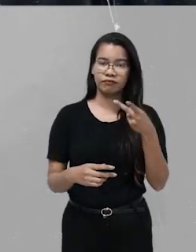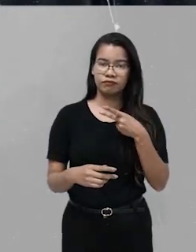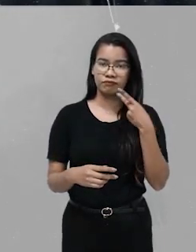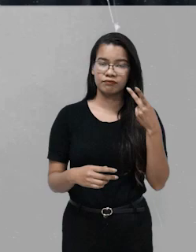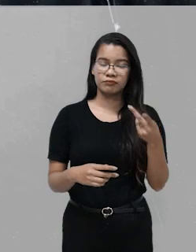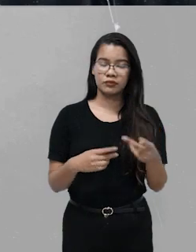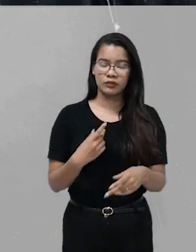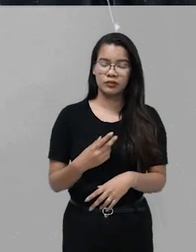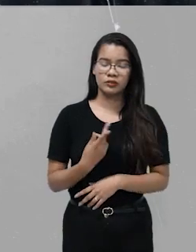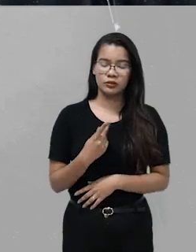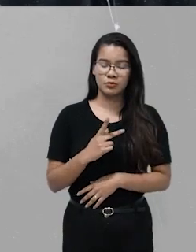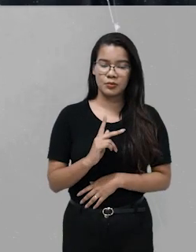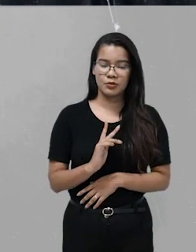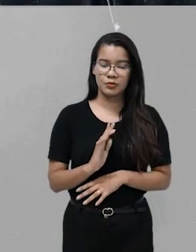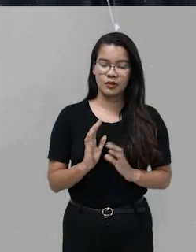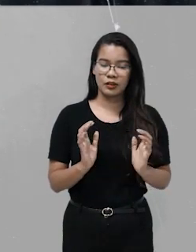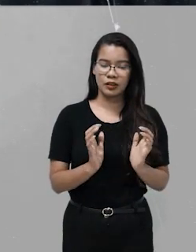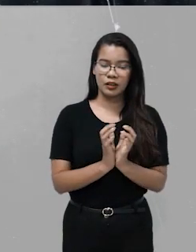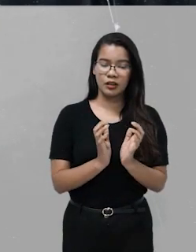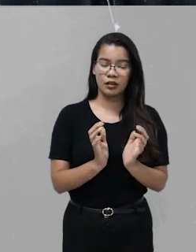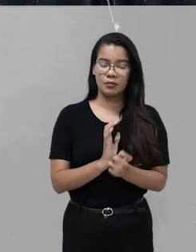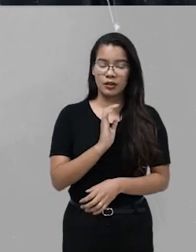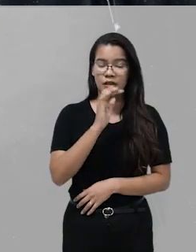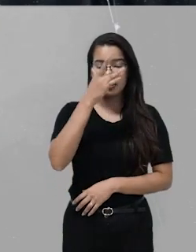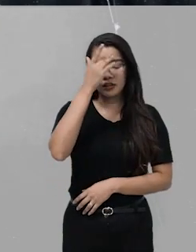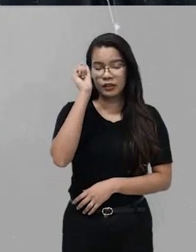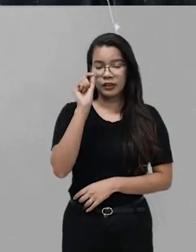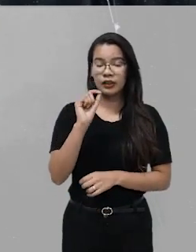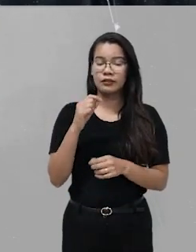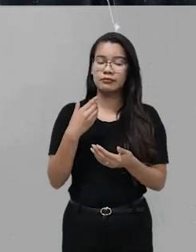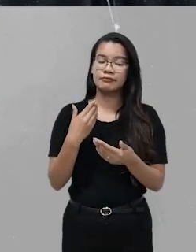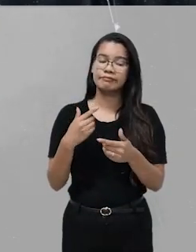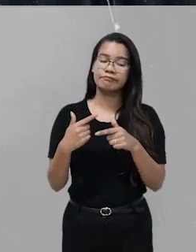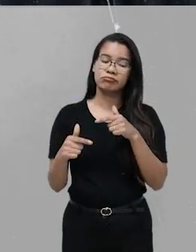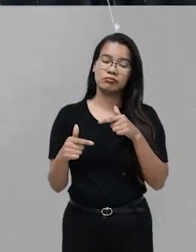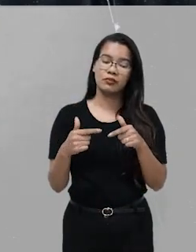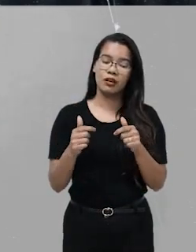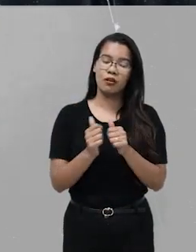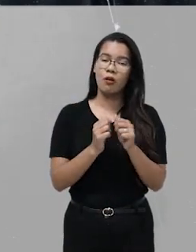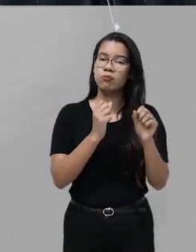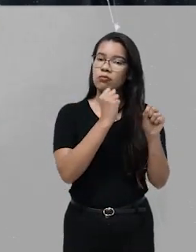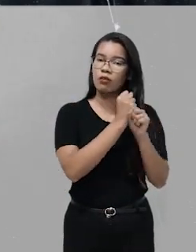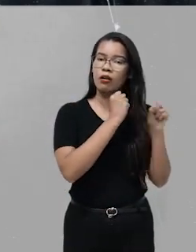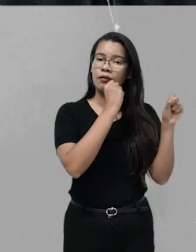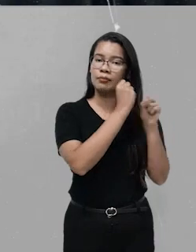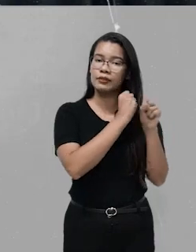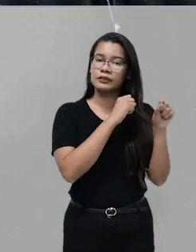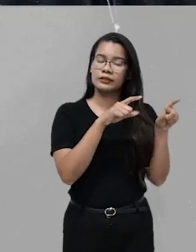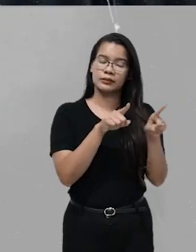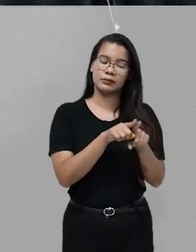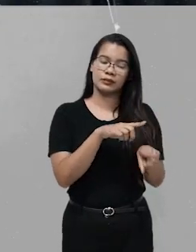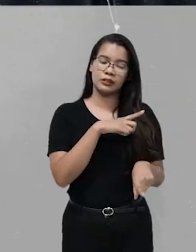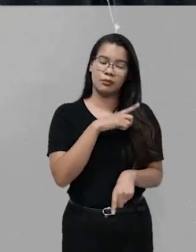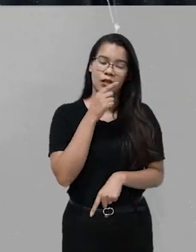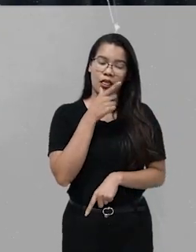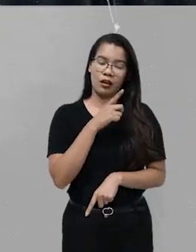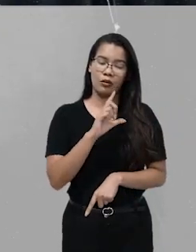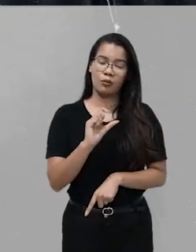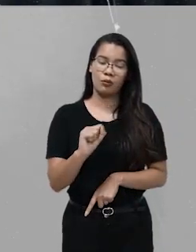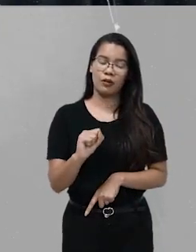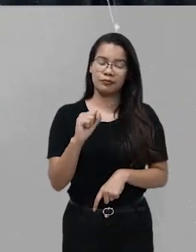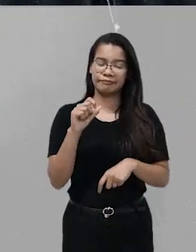sua equipe. Quem trabalha com obras, né, mestre de obras, também tem uma linguagem